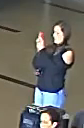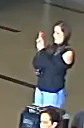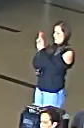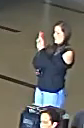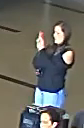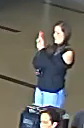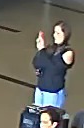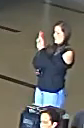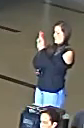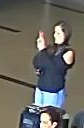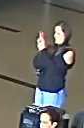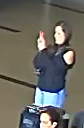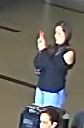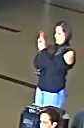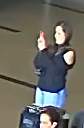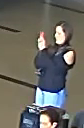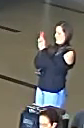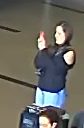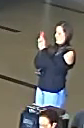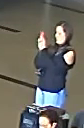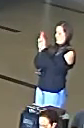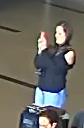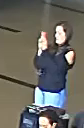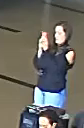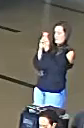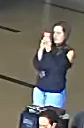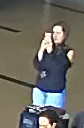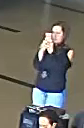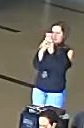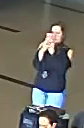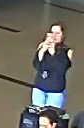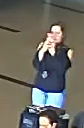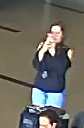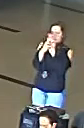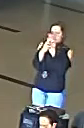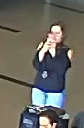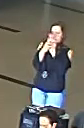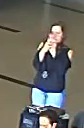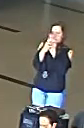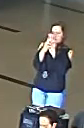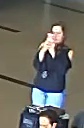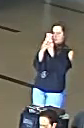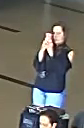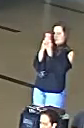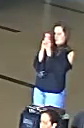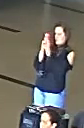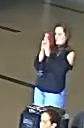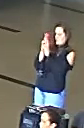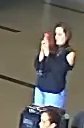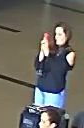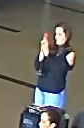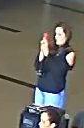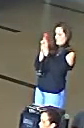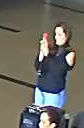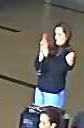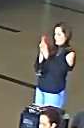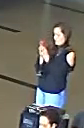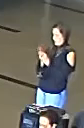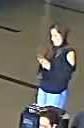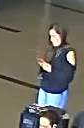Fundamental e essa comissão tá sempre aberta a todos os deputados dessa casa que esse é o papel constitucional nosso